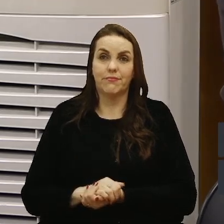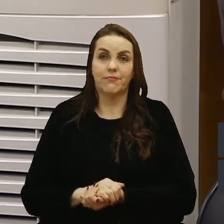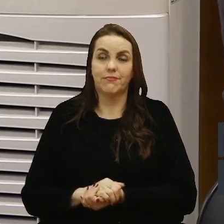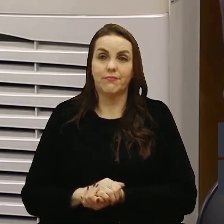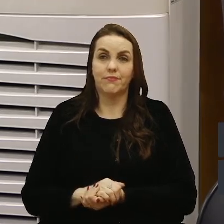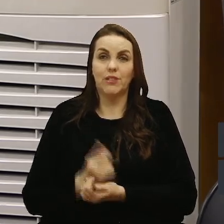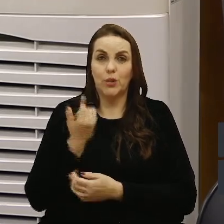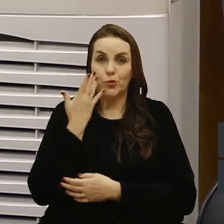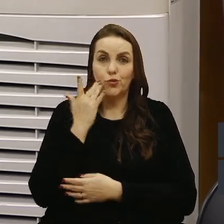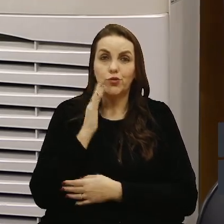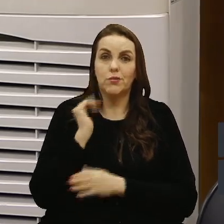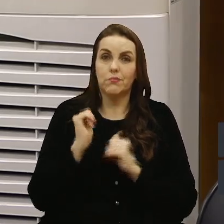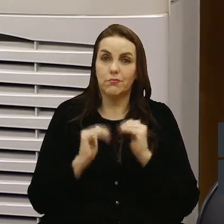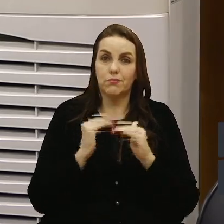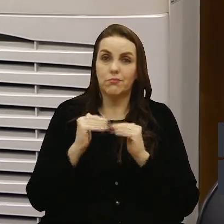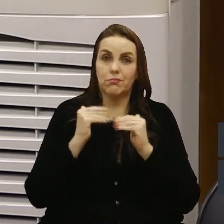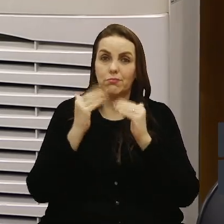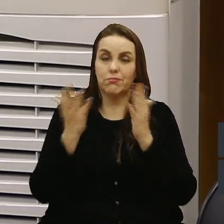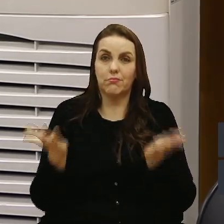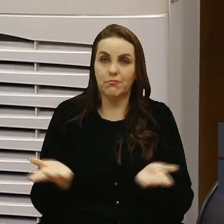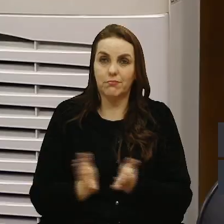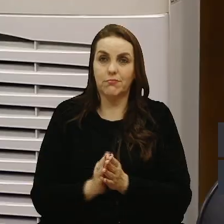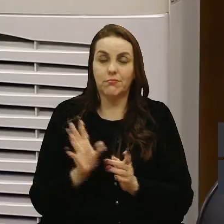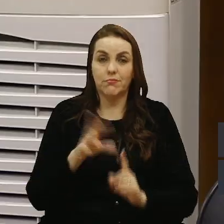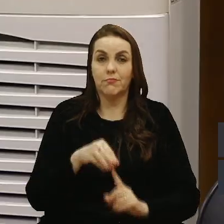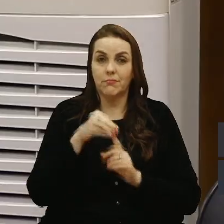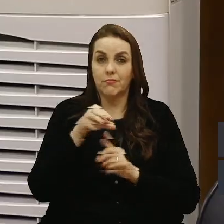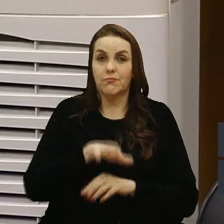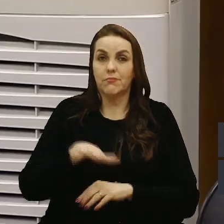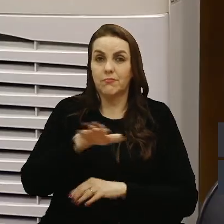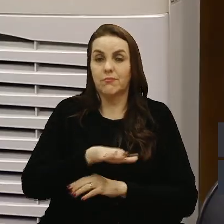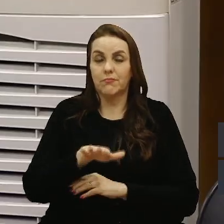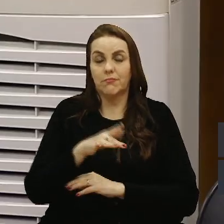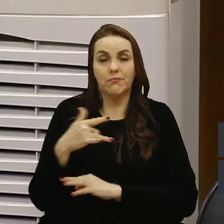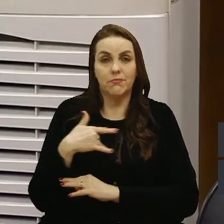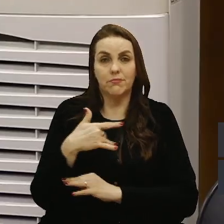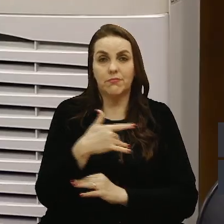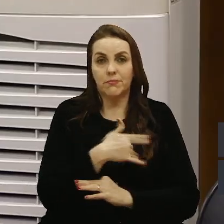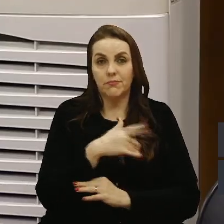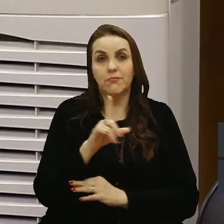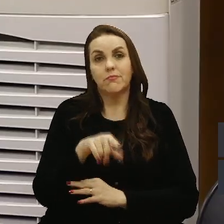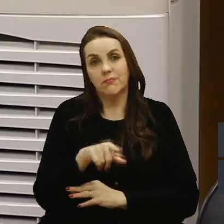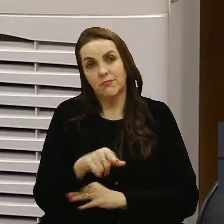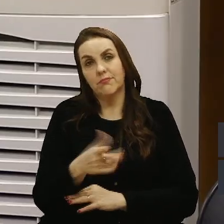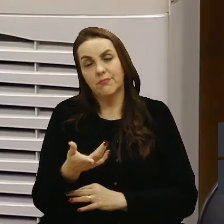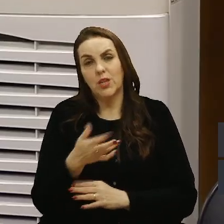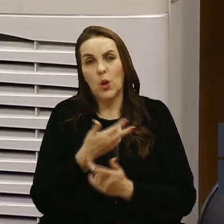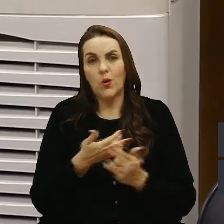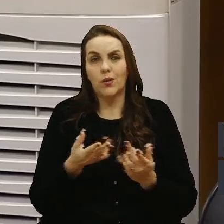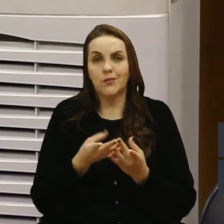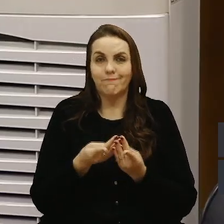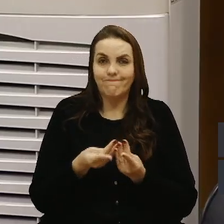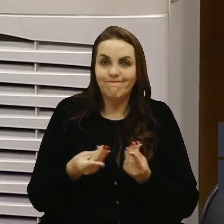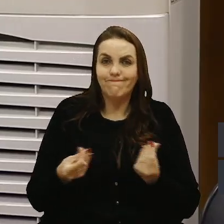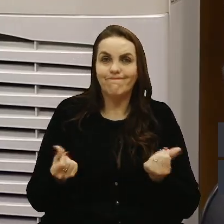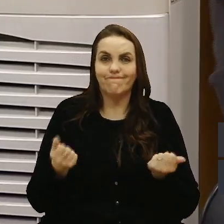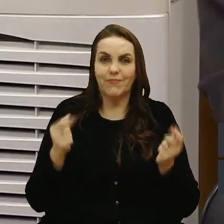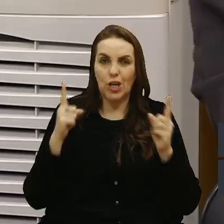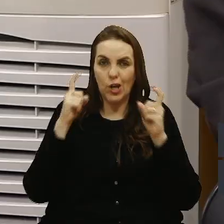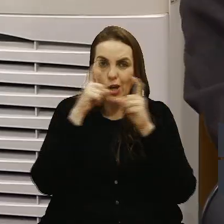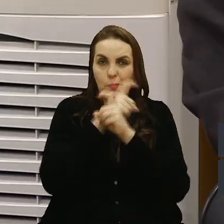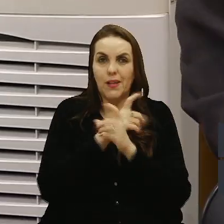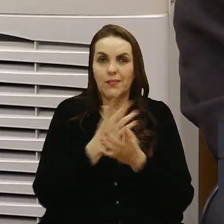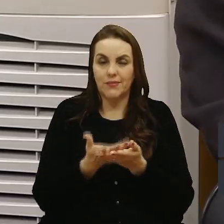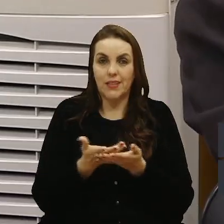dias para a gente evoluir, né, principalmente na área da saúde, que é algo, né, delicado, complexo. Até hoje eu nunca